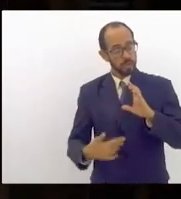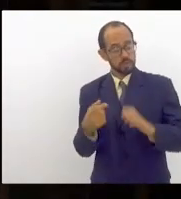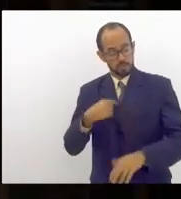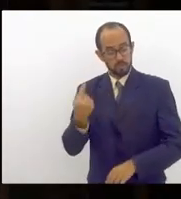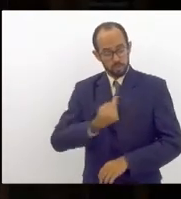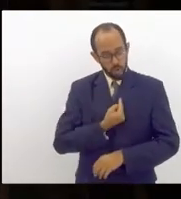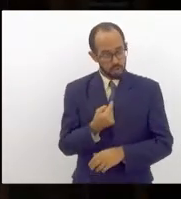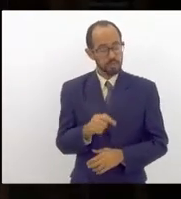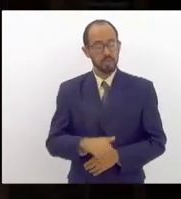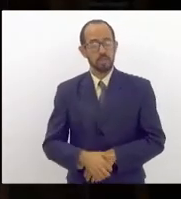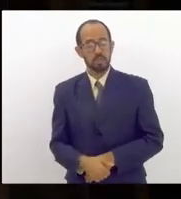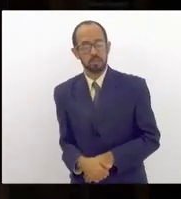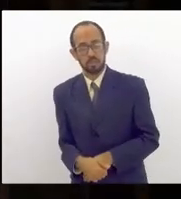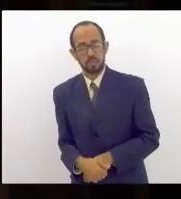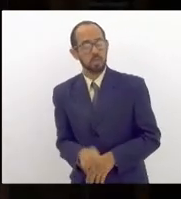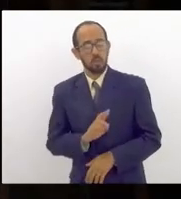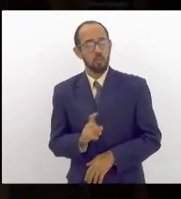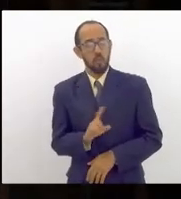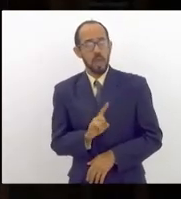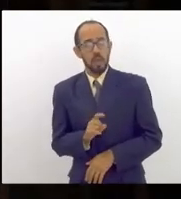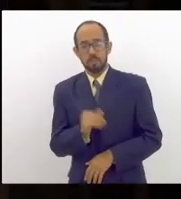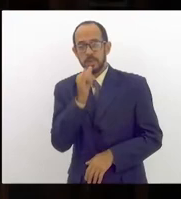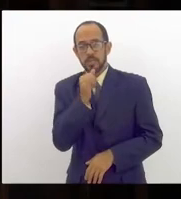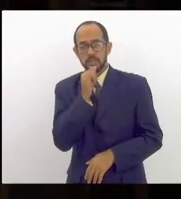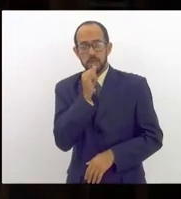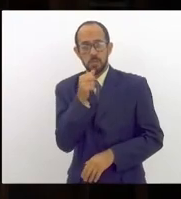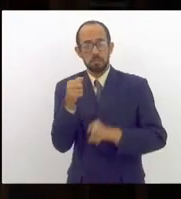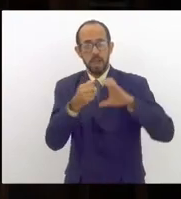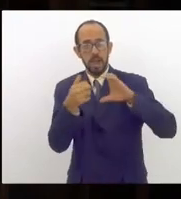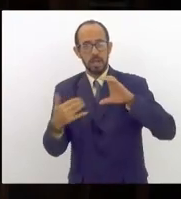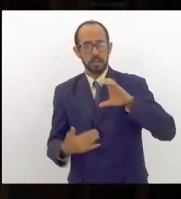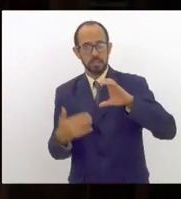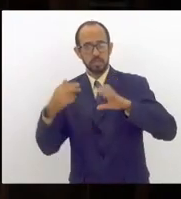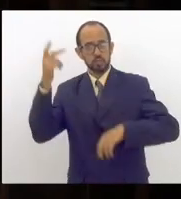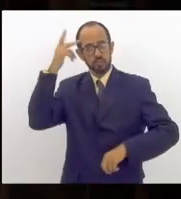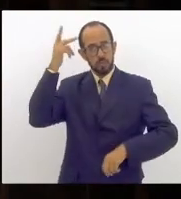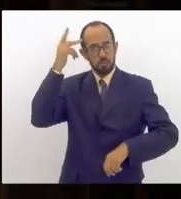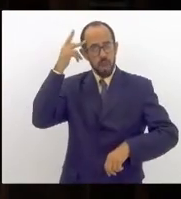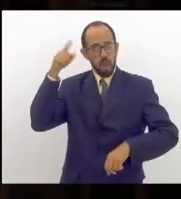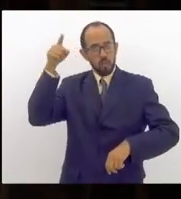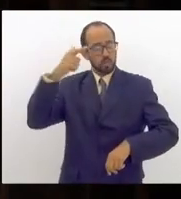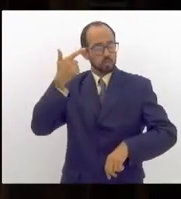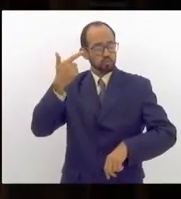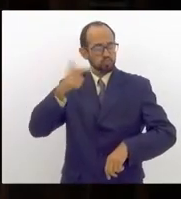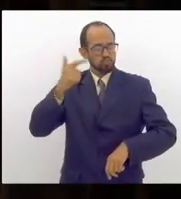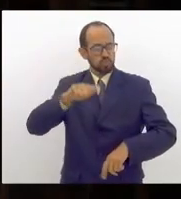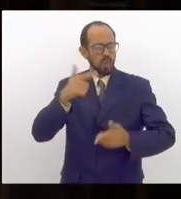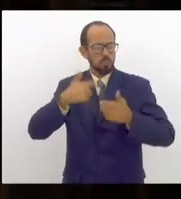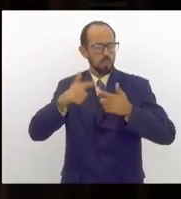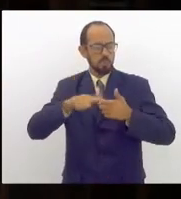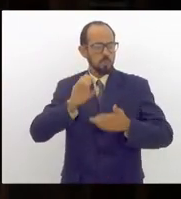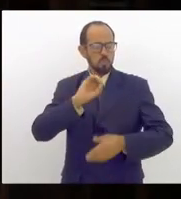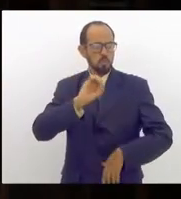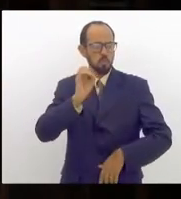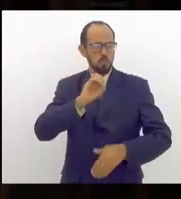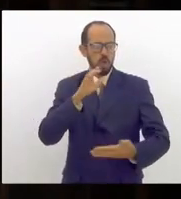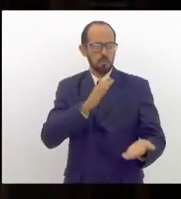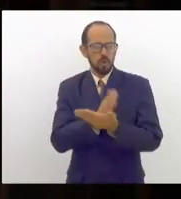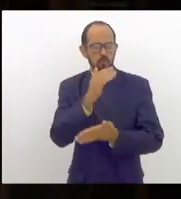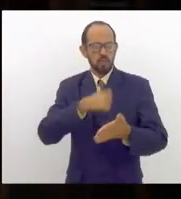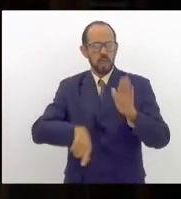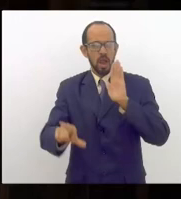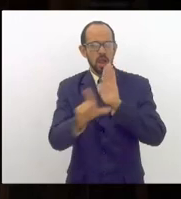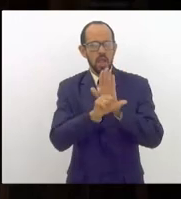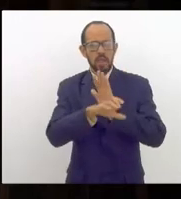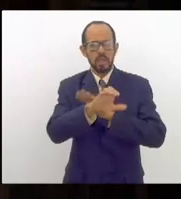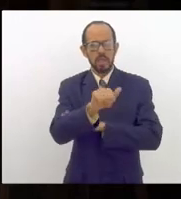não é por exemplo uma característica dos paulistas né que não tiveram o menor problema em aprovar a lei